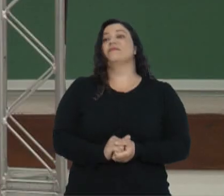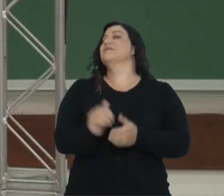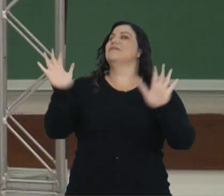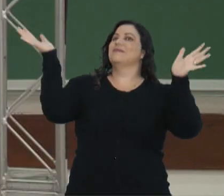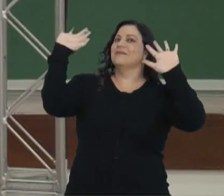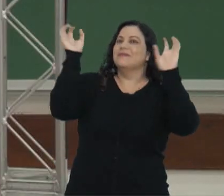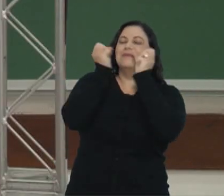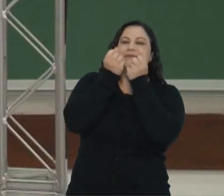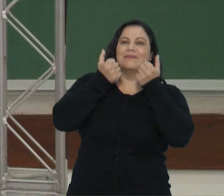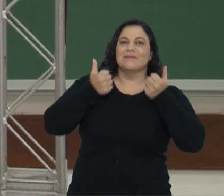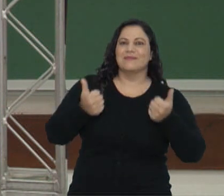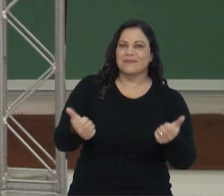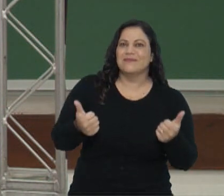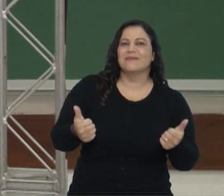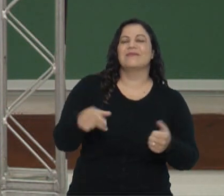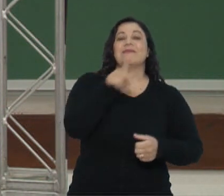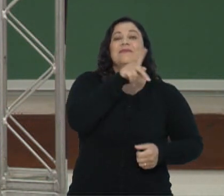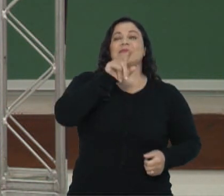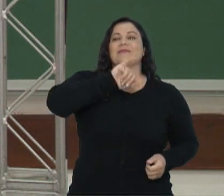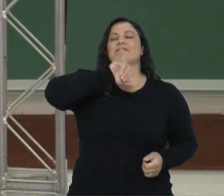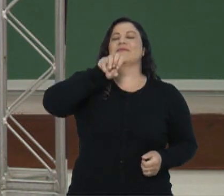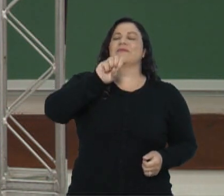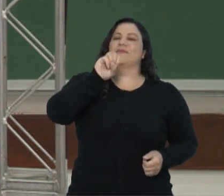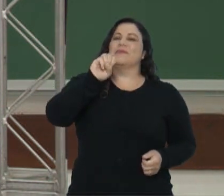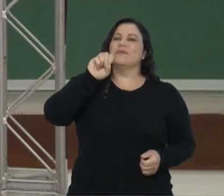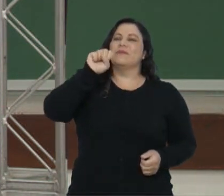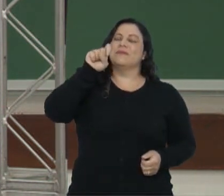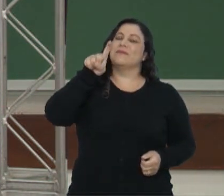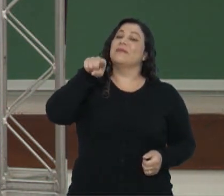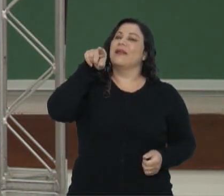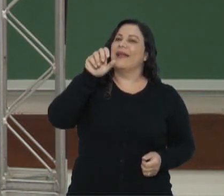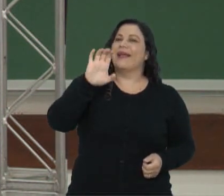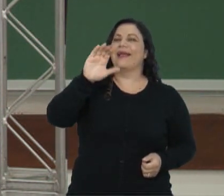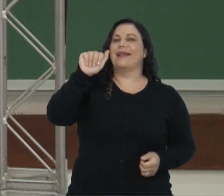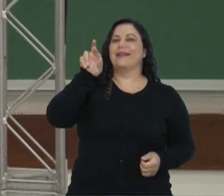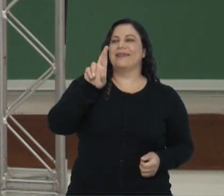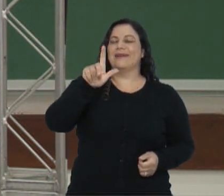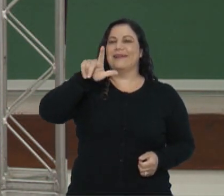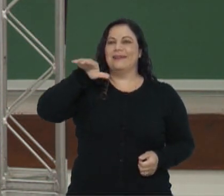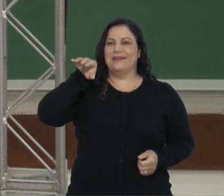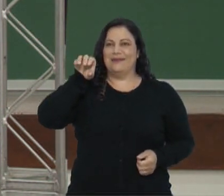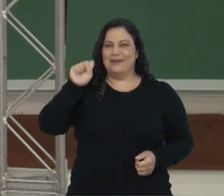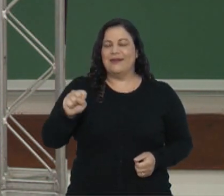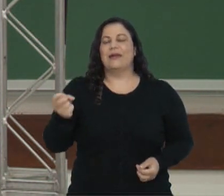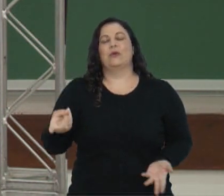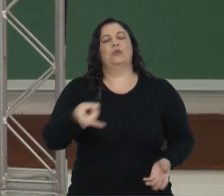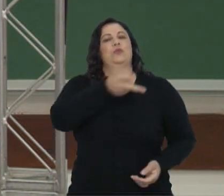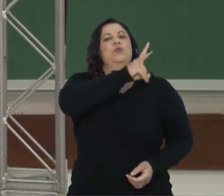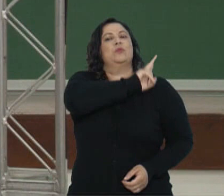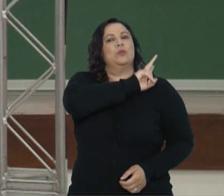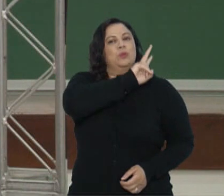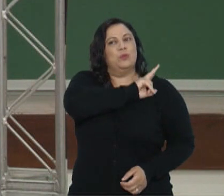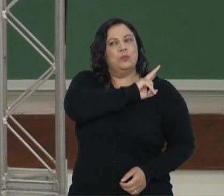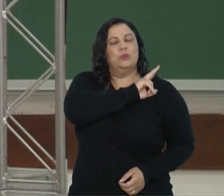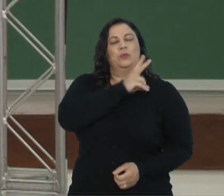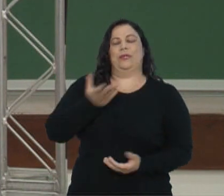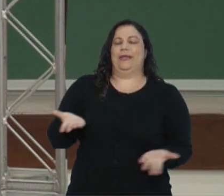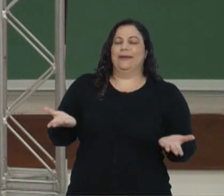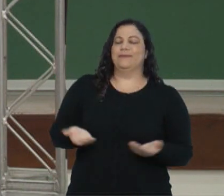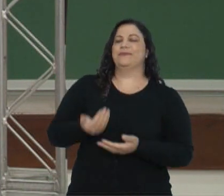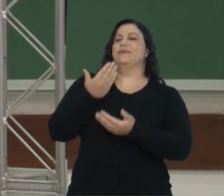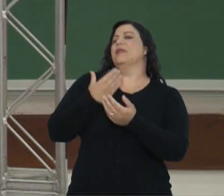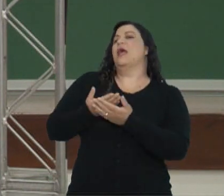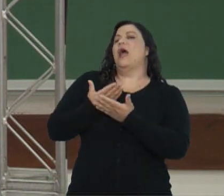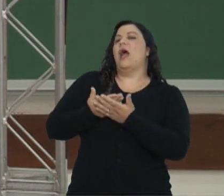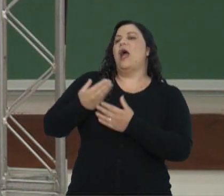Olá pessoal, tudo bom? Professor José Carlos Queller, aqui com a aula da segunda série do ensino médio, aula 9, né?